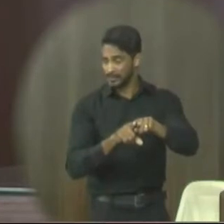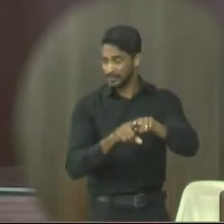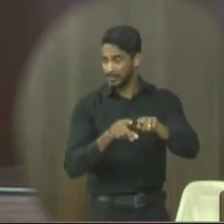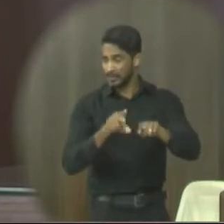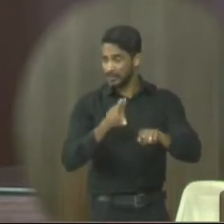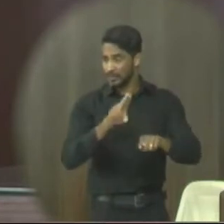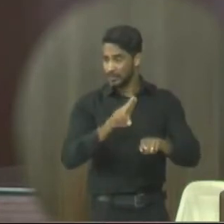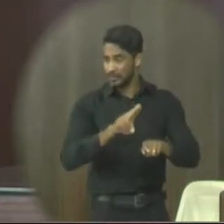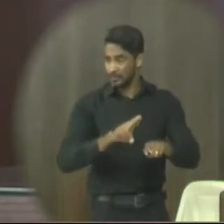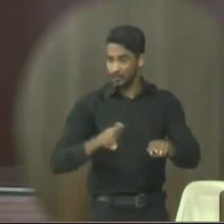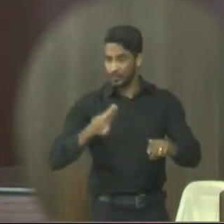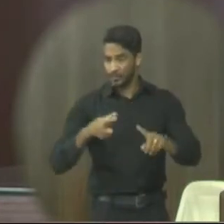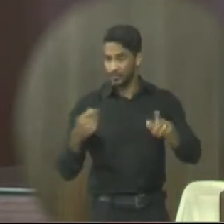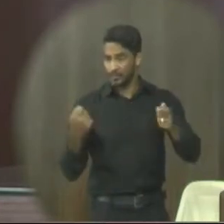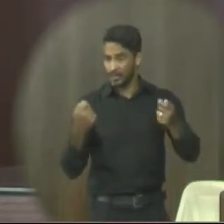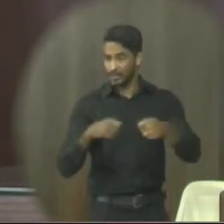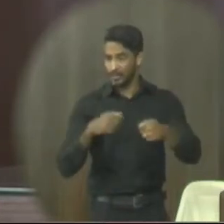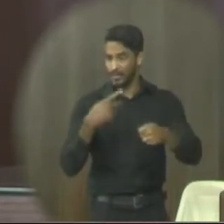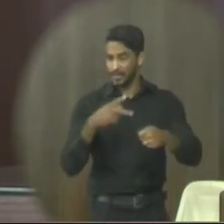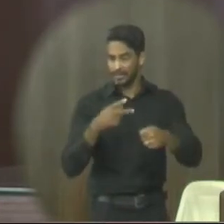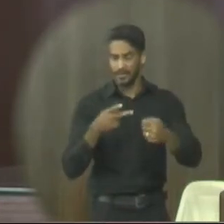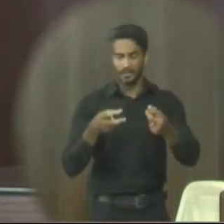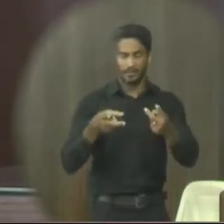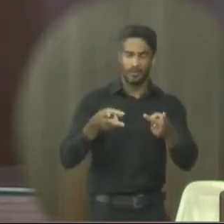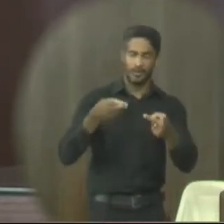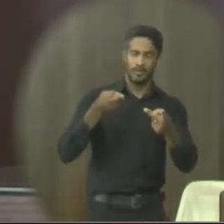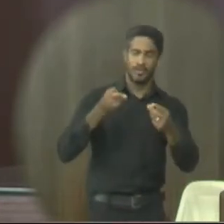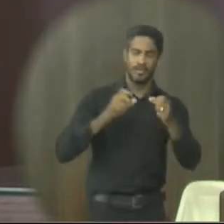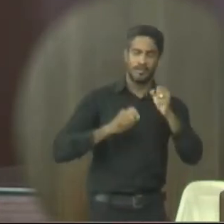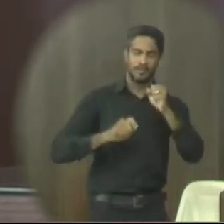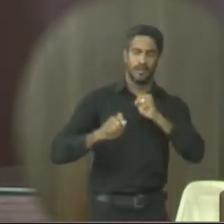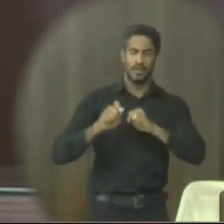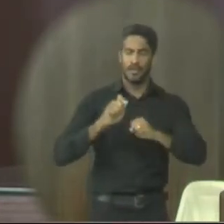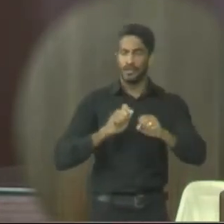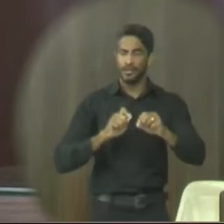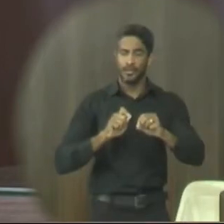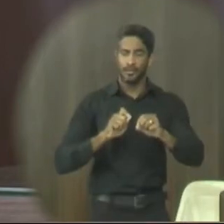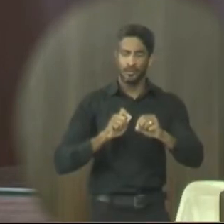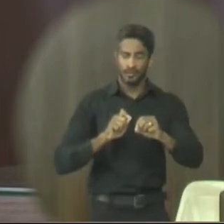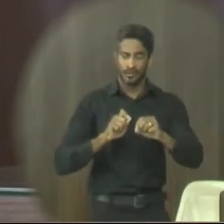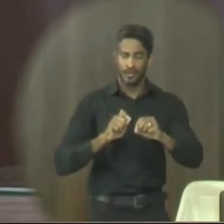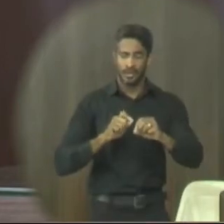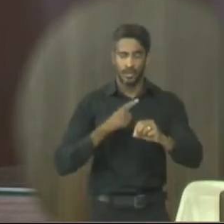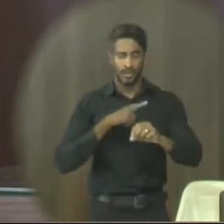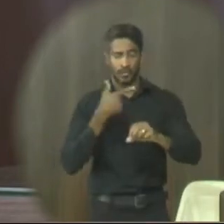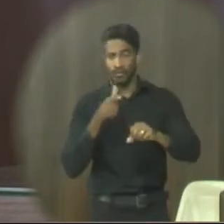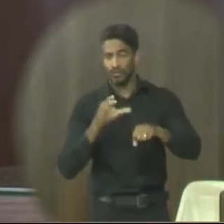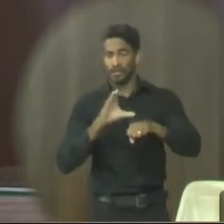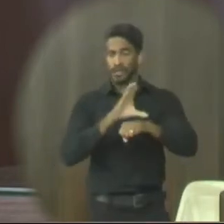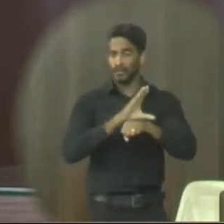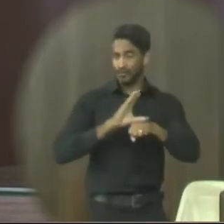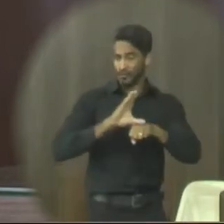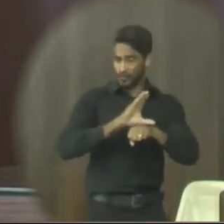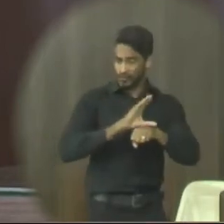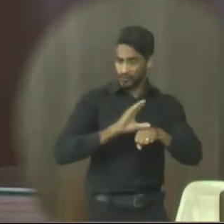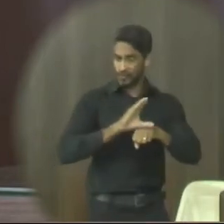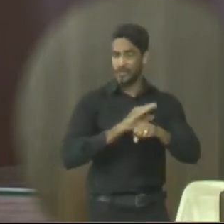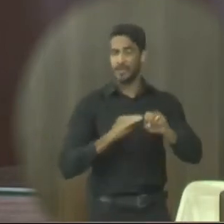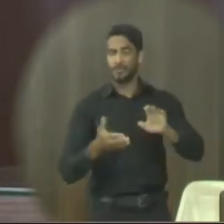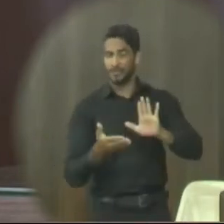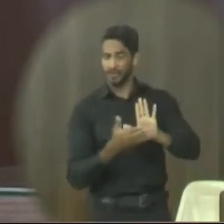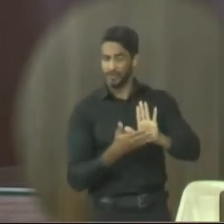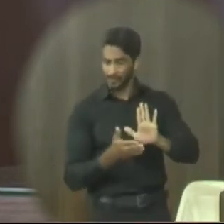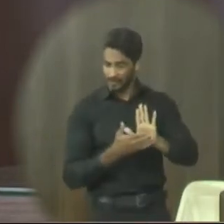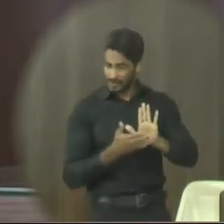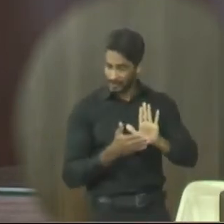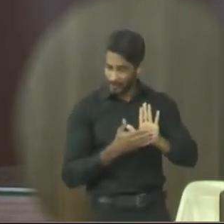usurpação de competência. Observa-se flagrante inconstitucionalidade da proposição